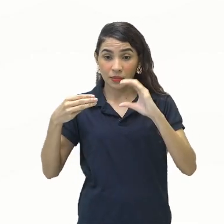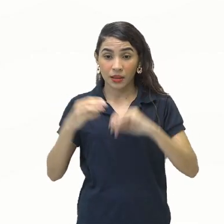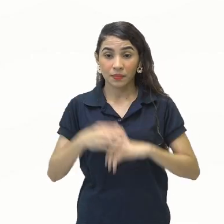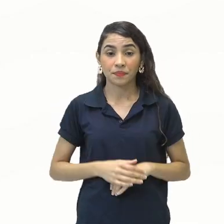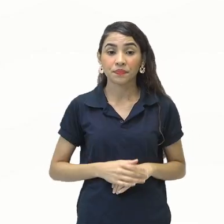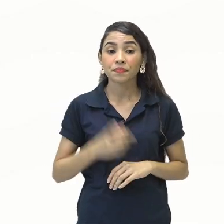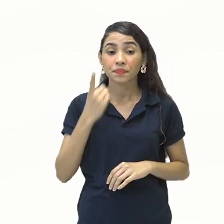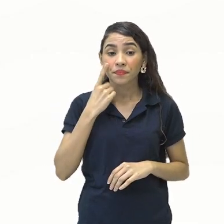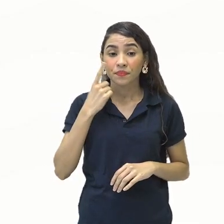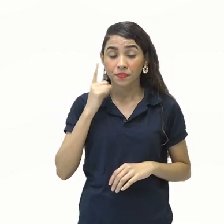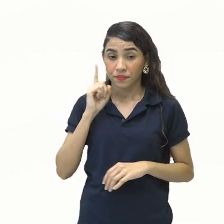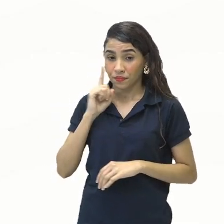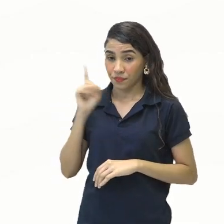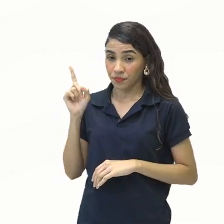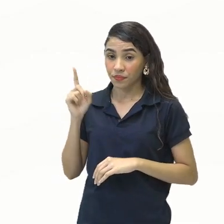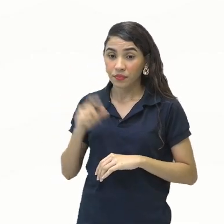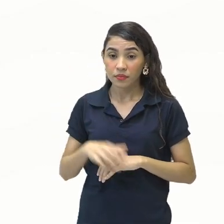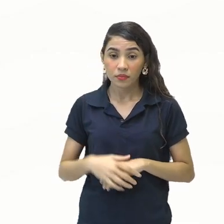ver aqui.